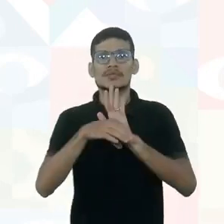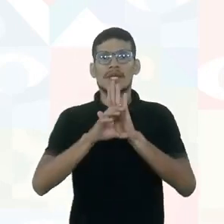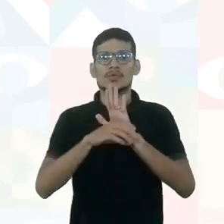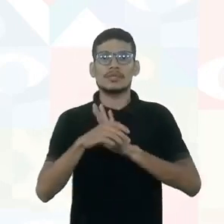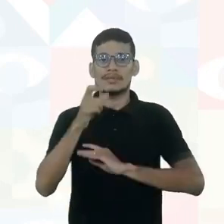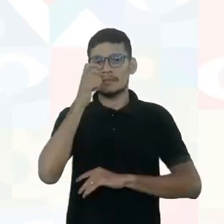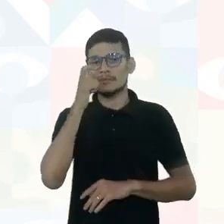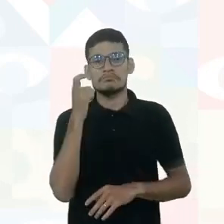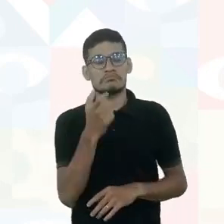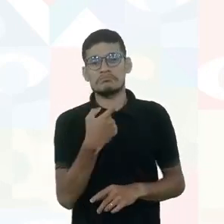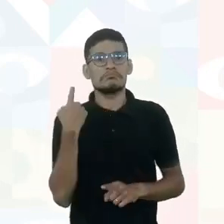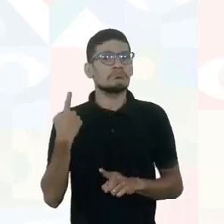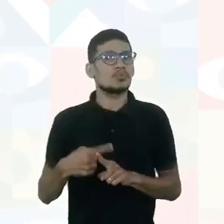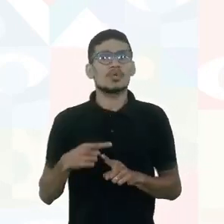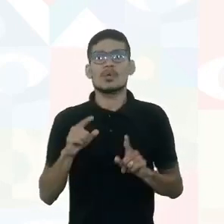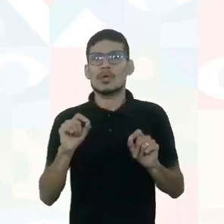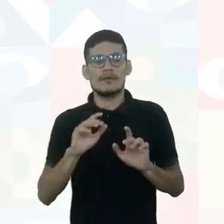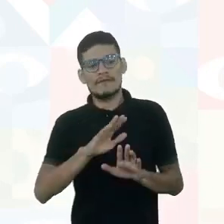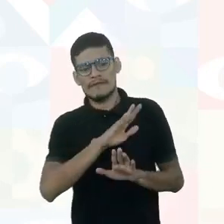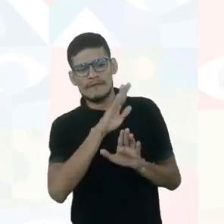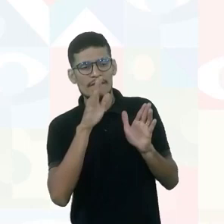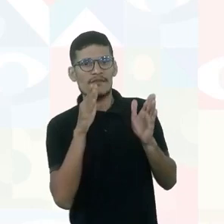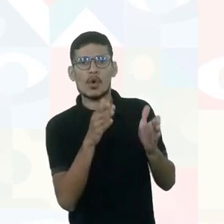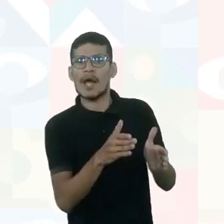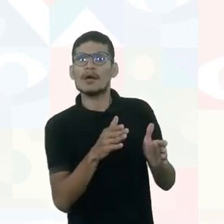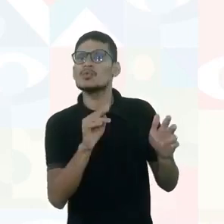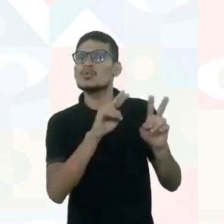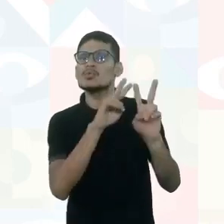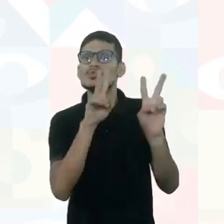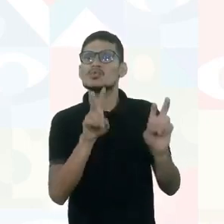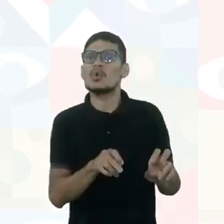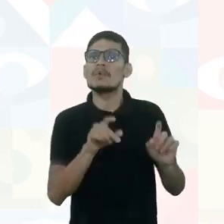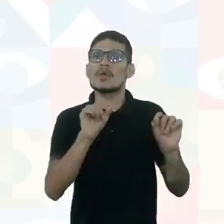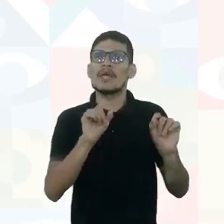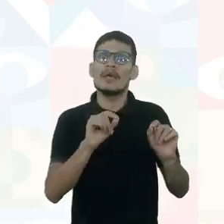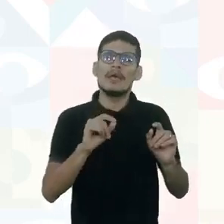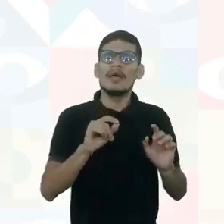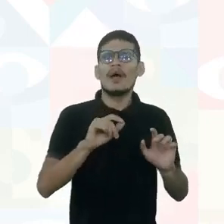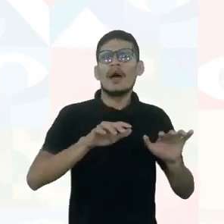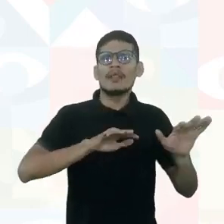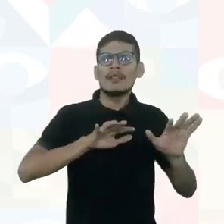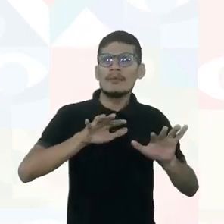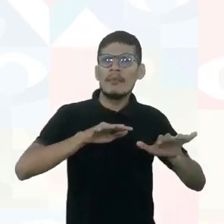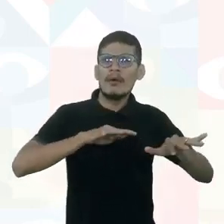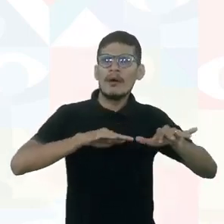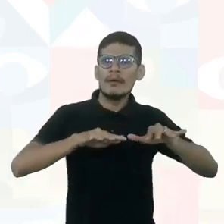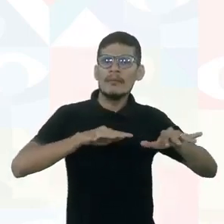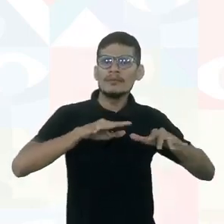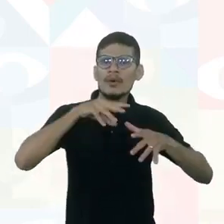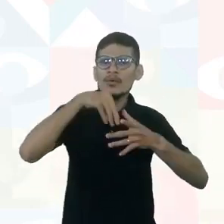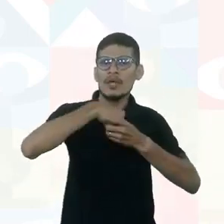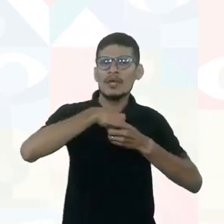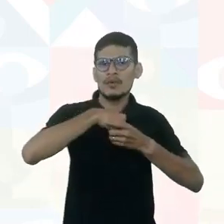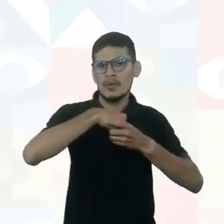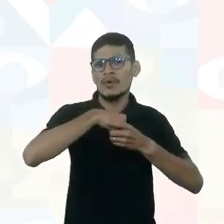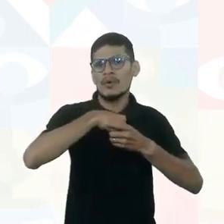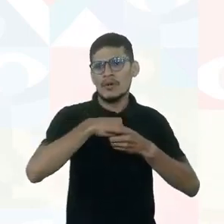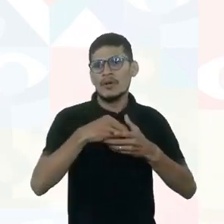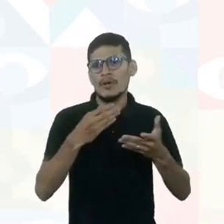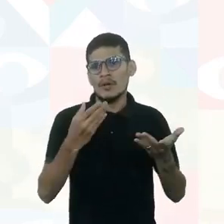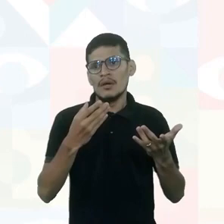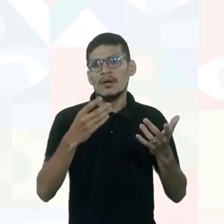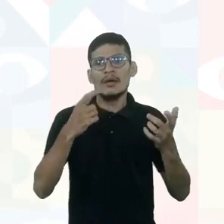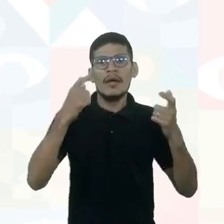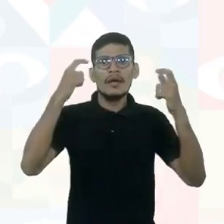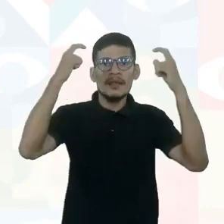foi baseado, focado na questão da animação feita na Disney. Ela era feita dessa